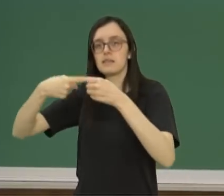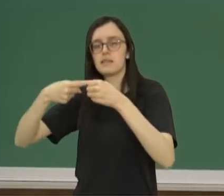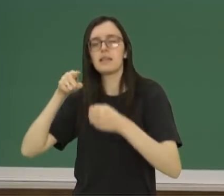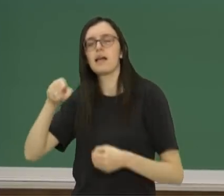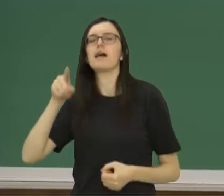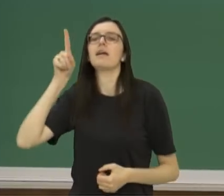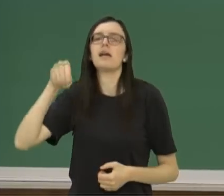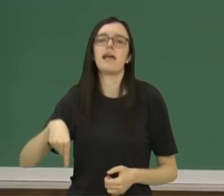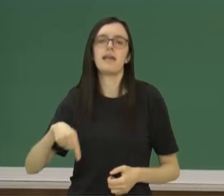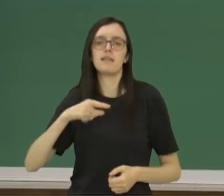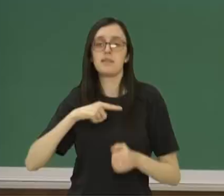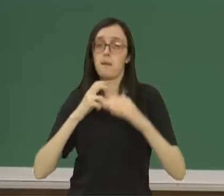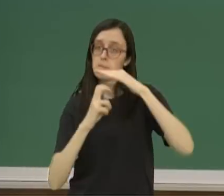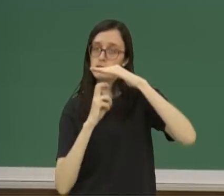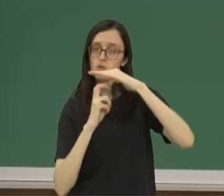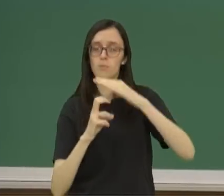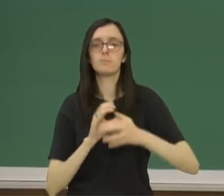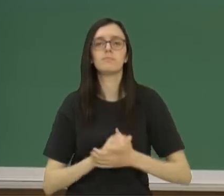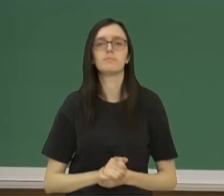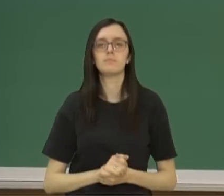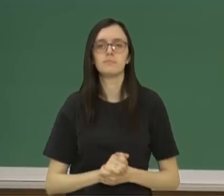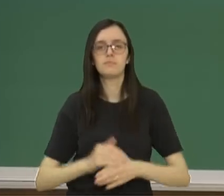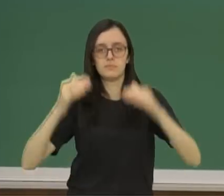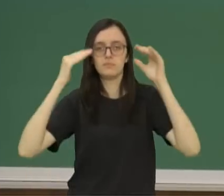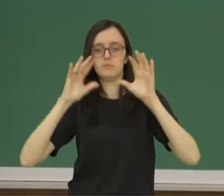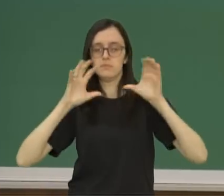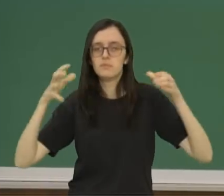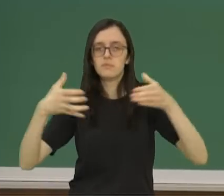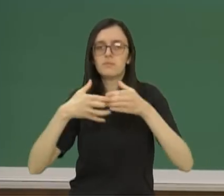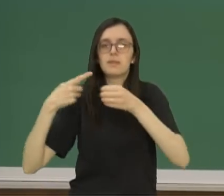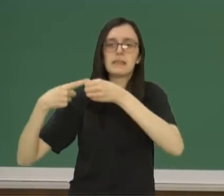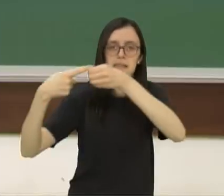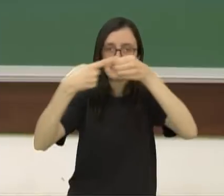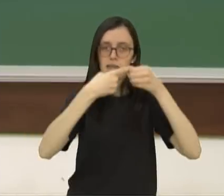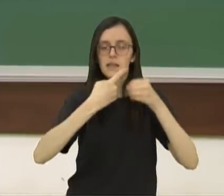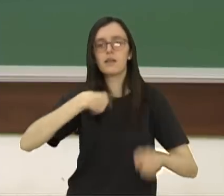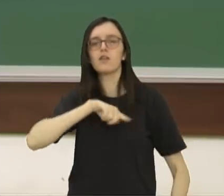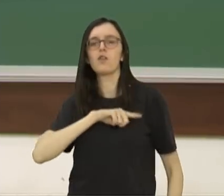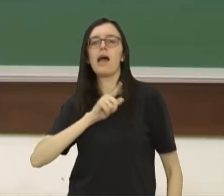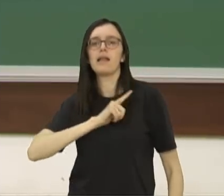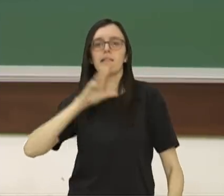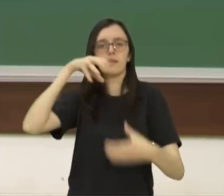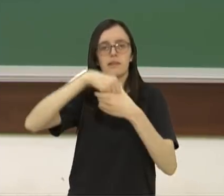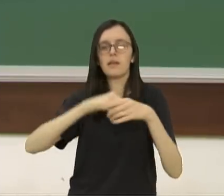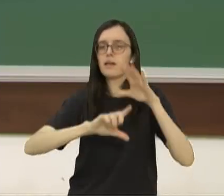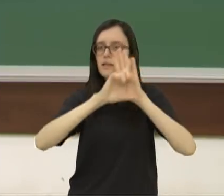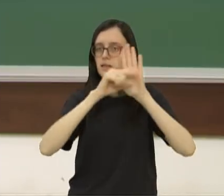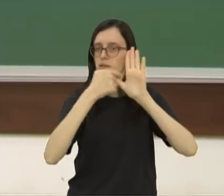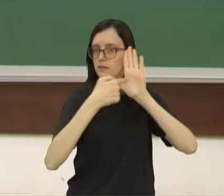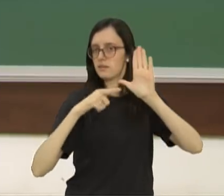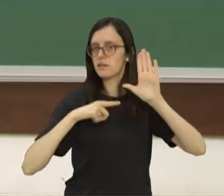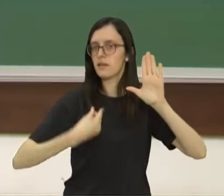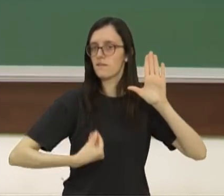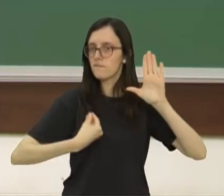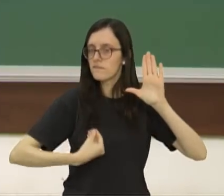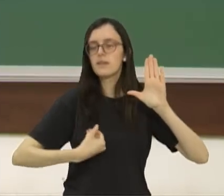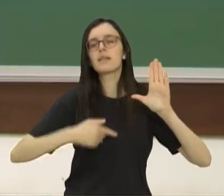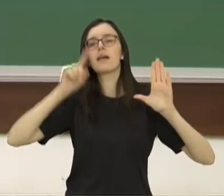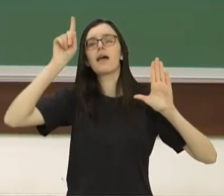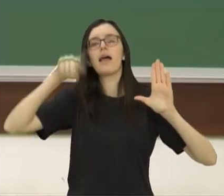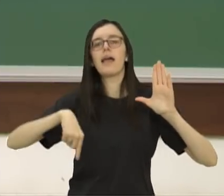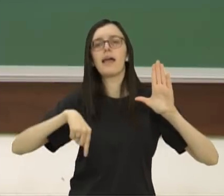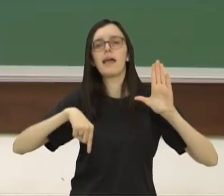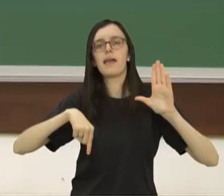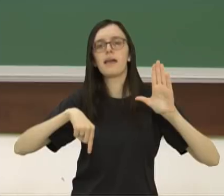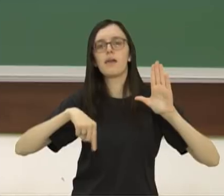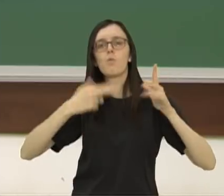seria aí os metrôs. O Conselho das Cidades, nós temos aí dentro da legislação, né, o Conselho